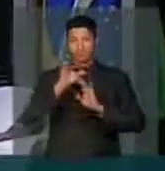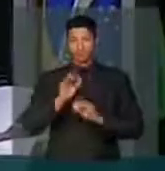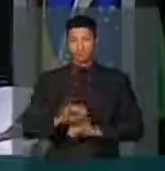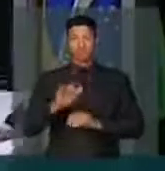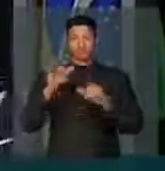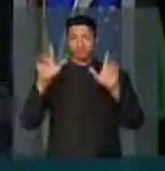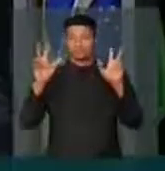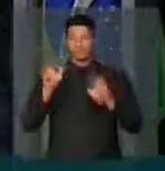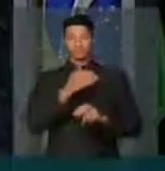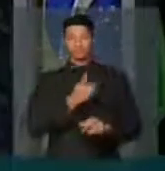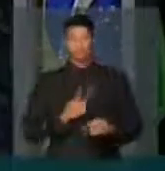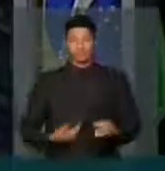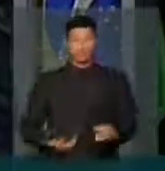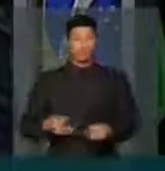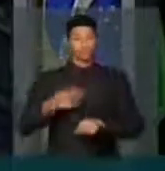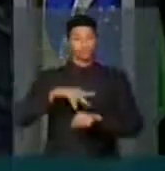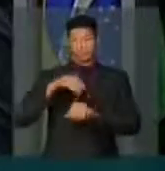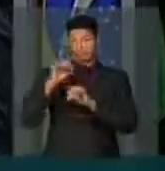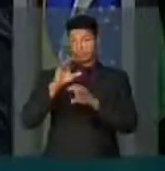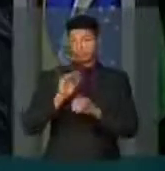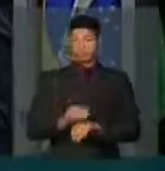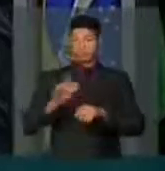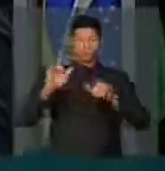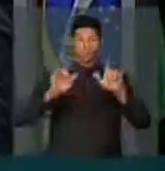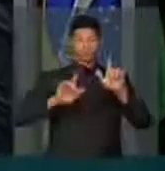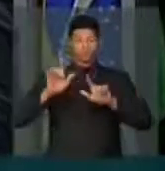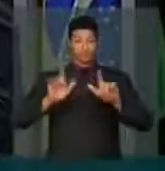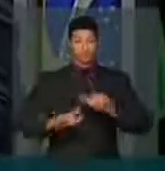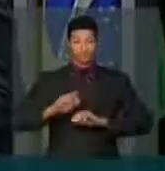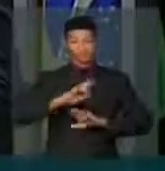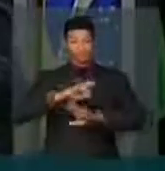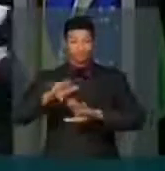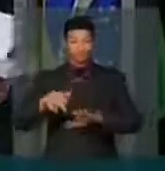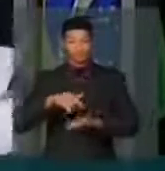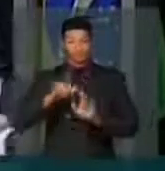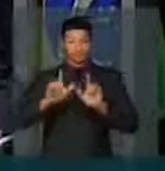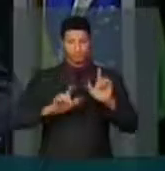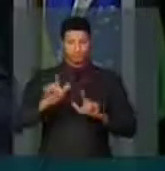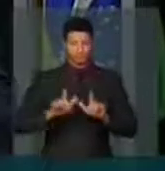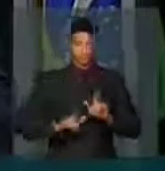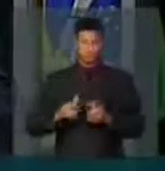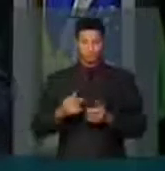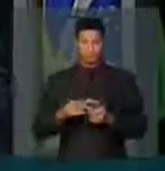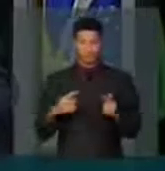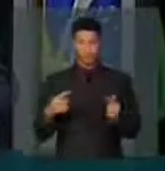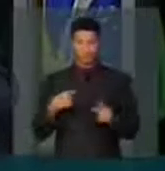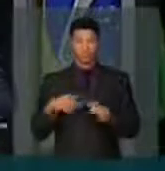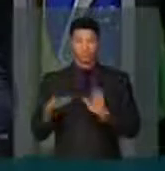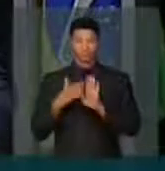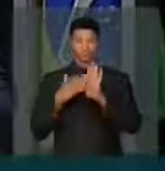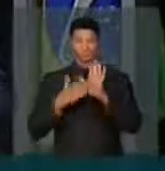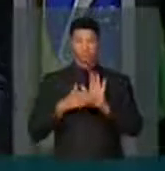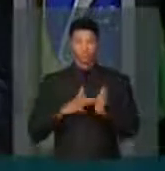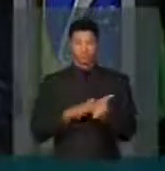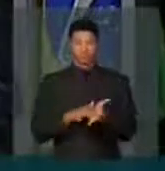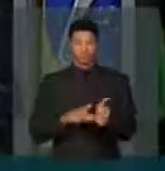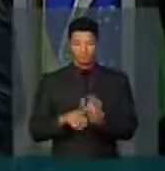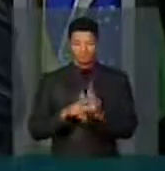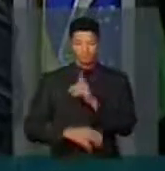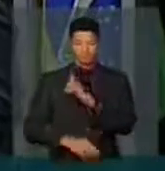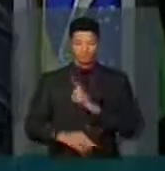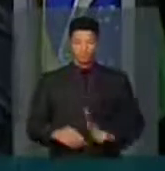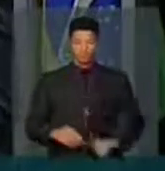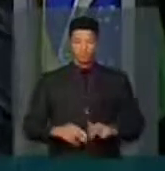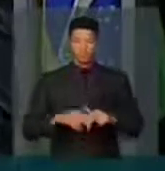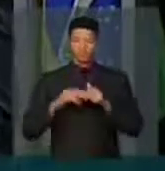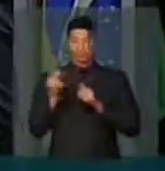do governo. Daí a pátria educadora está na TV, em várias TVs, na mídia, tal, essa propaganda do governo.